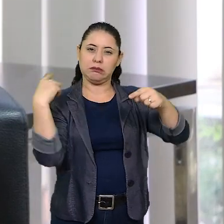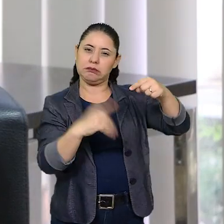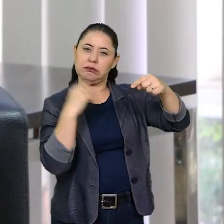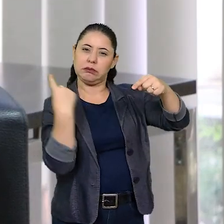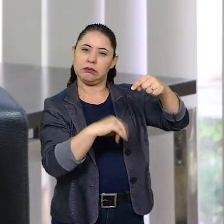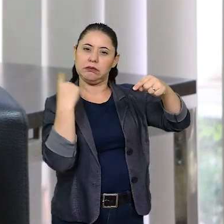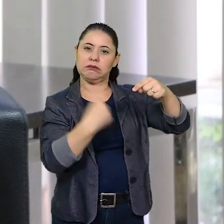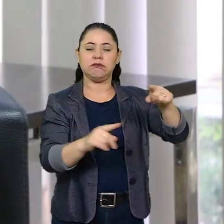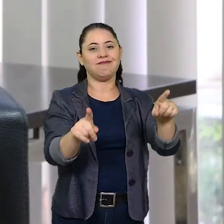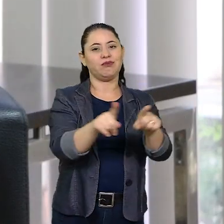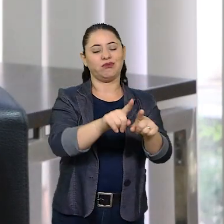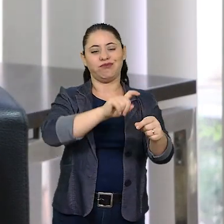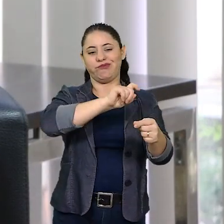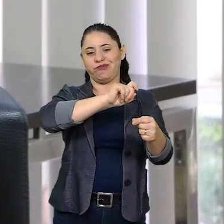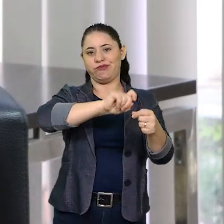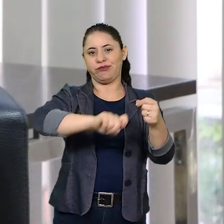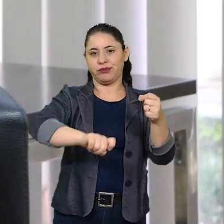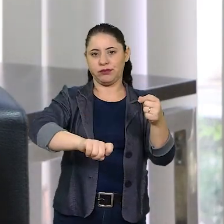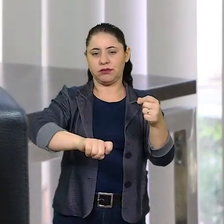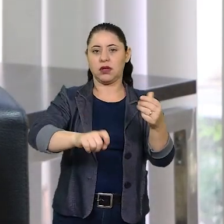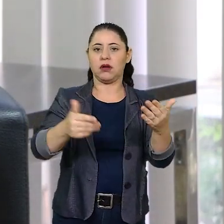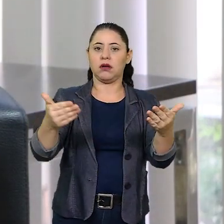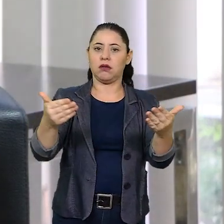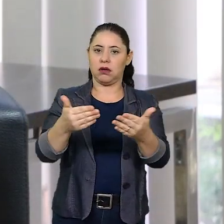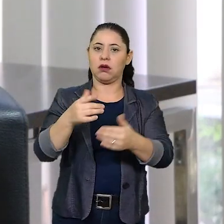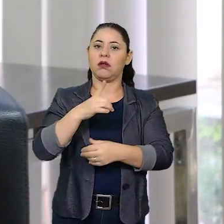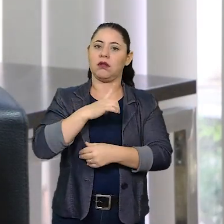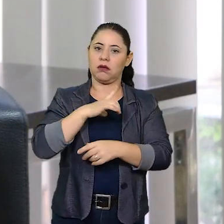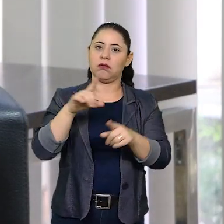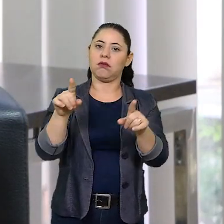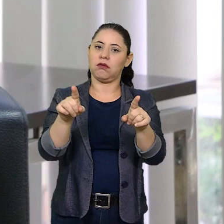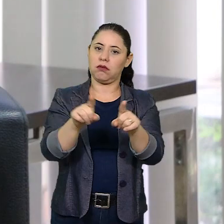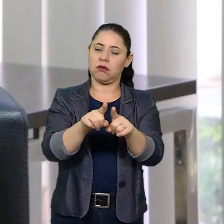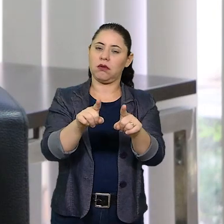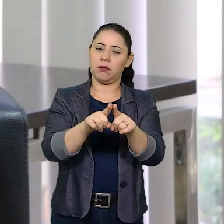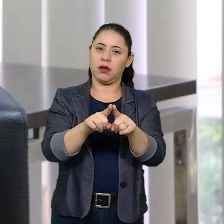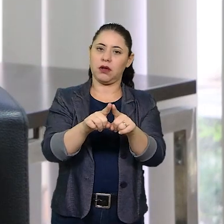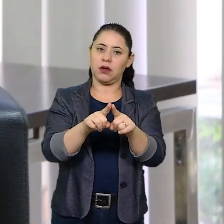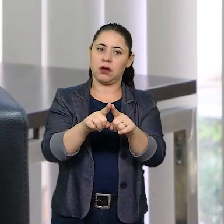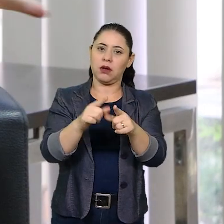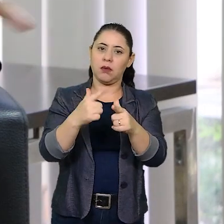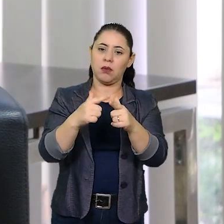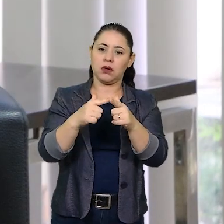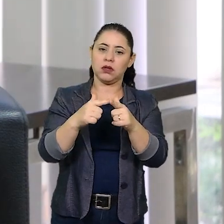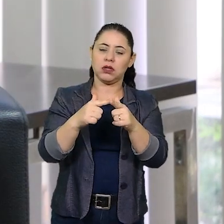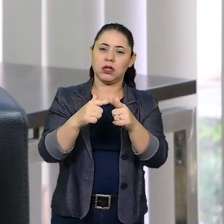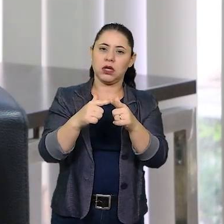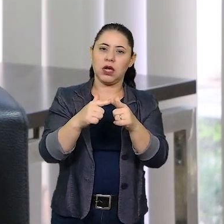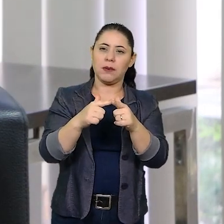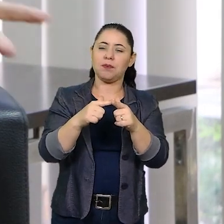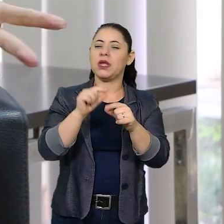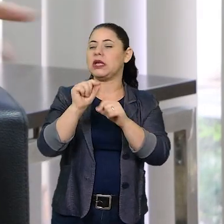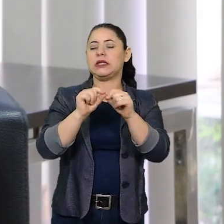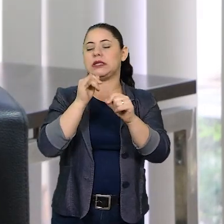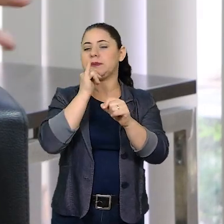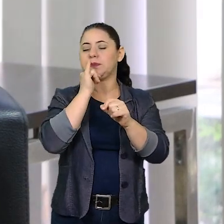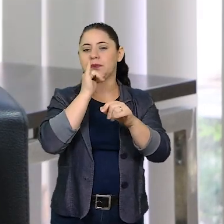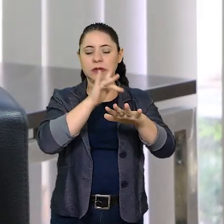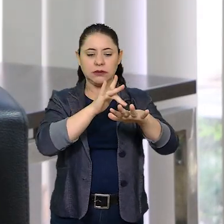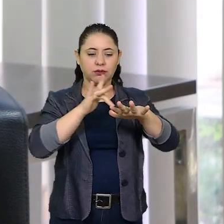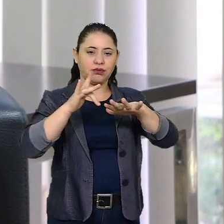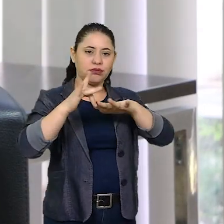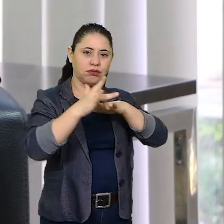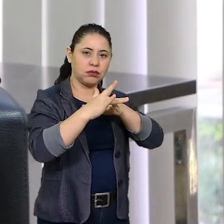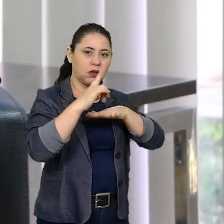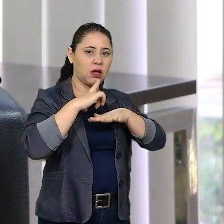de violência de ordem sexual, e agora nós temos também, devido à exposição às redes,